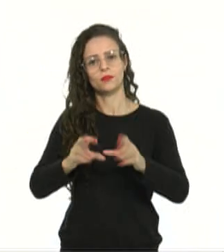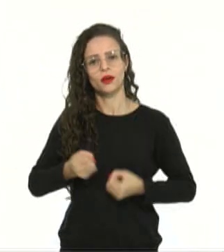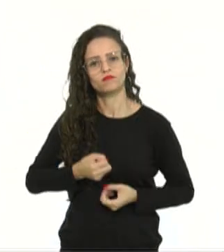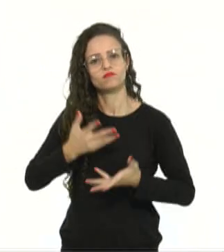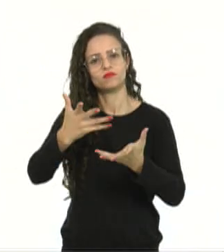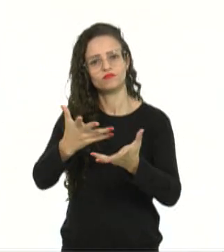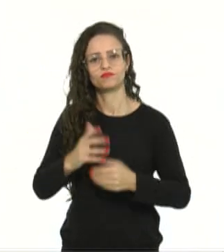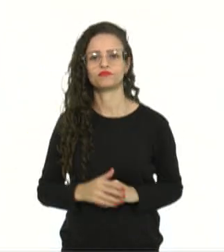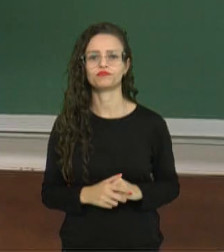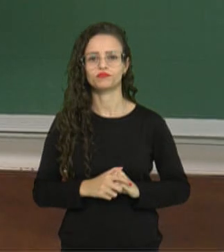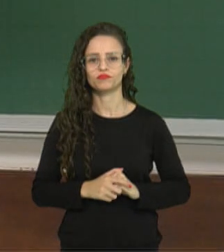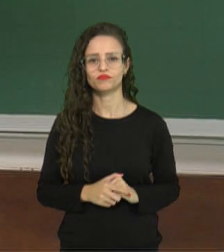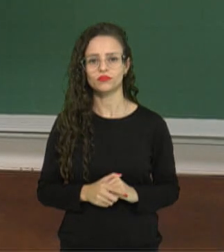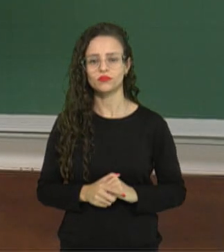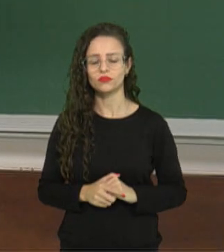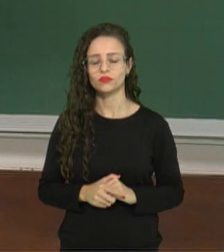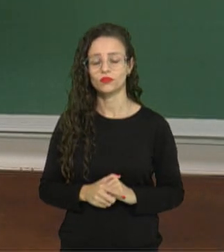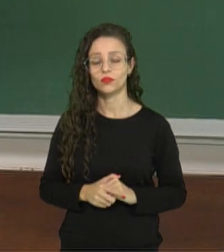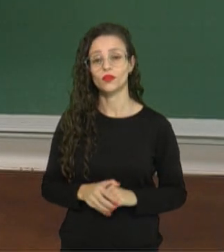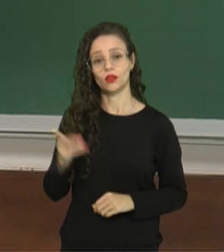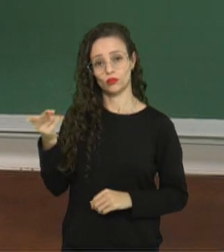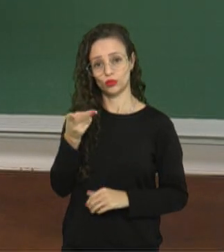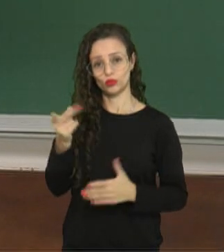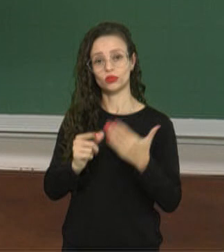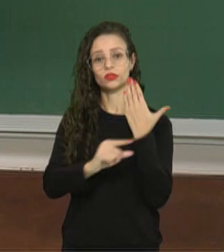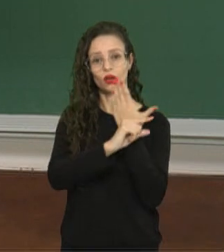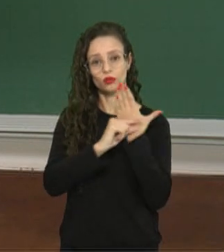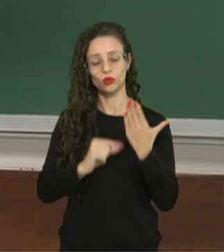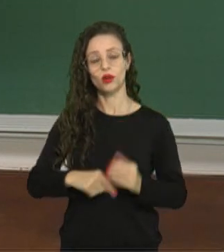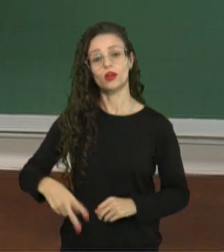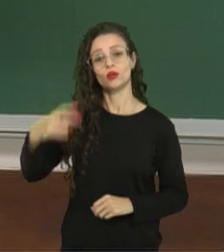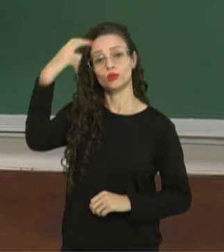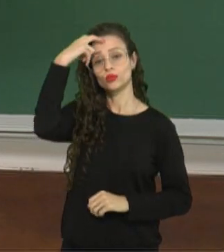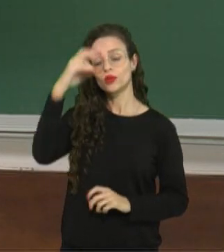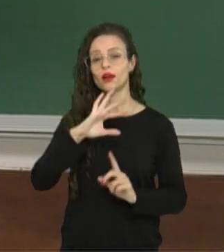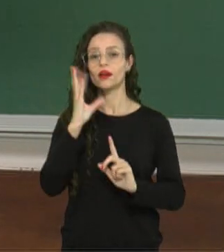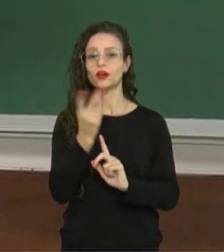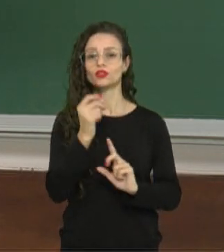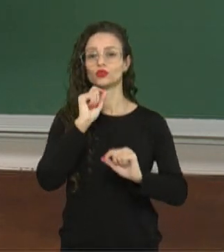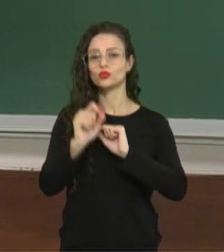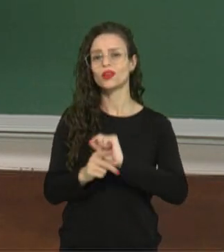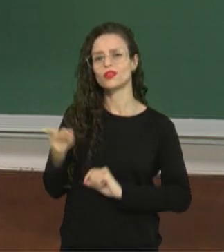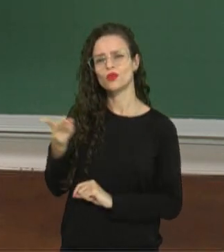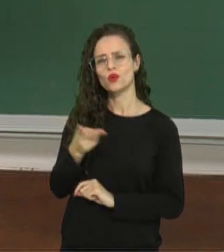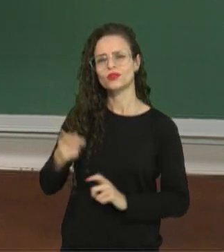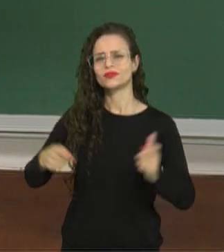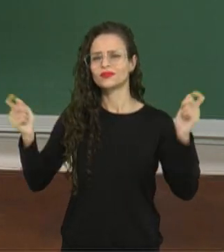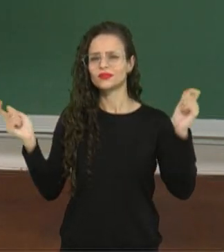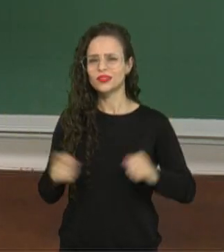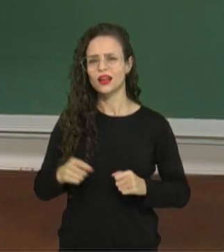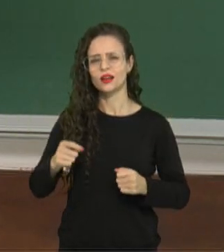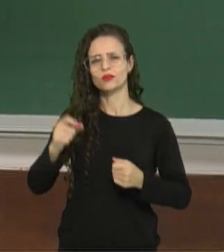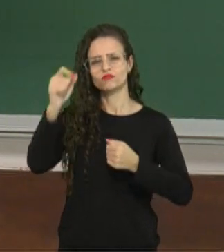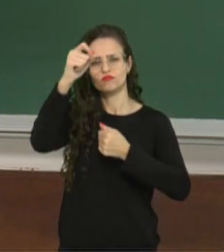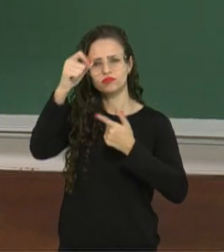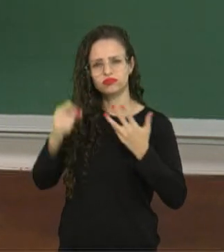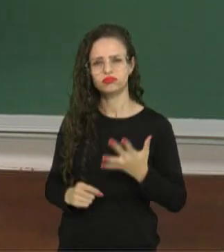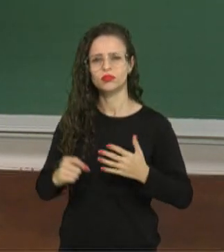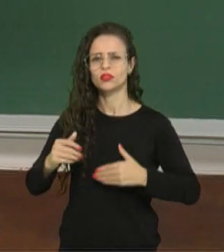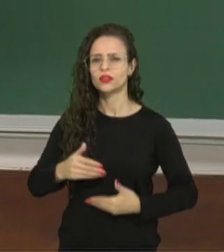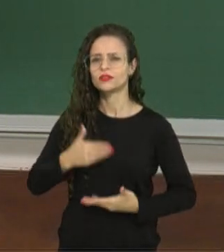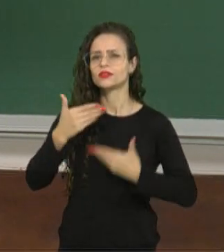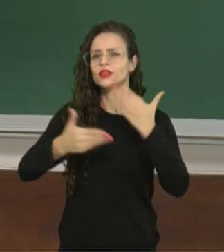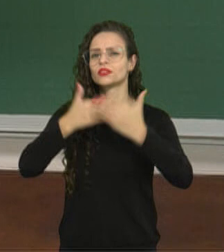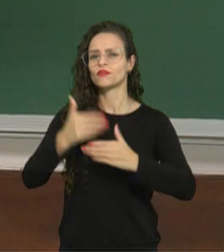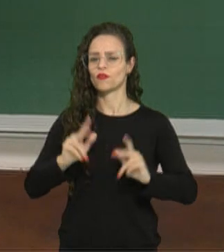expressão. Então, olha lá. Para o Adorno e para o Horkheimer, a cultura e a arte seriam possibilidades de